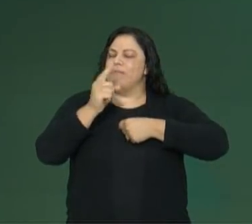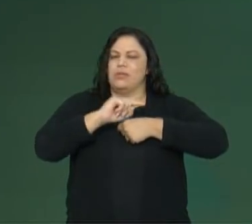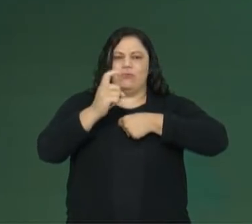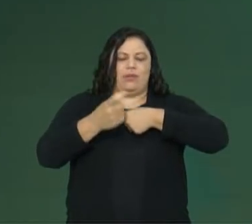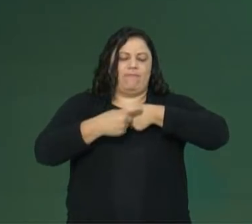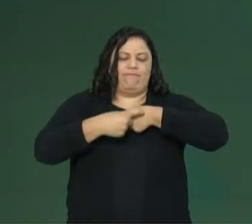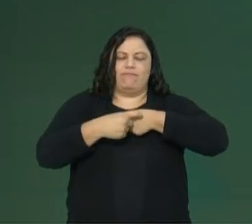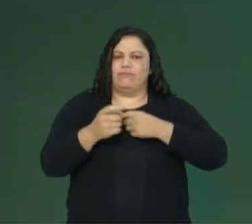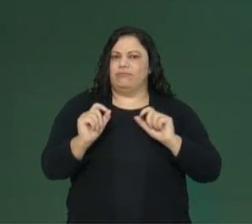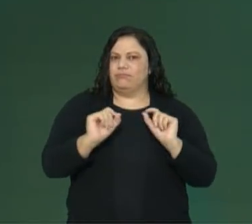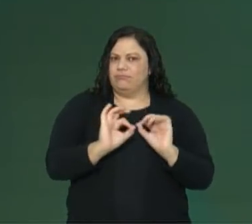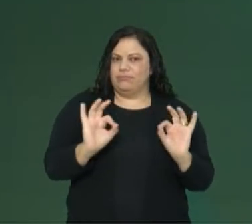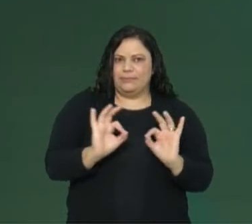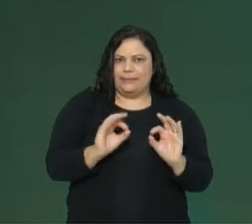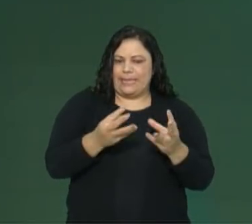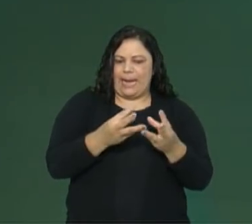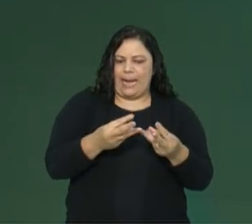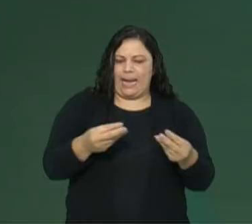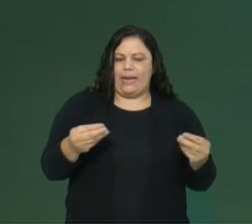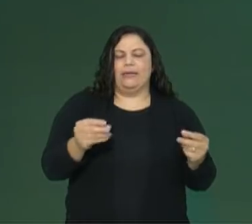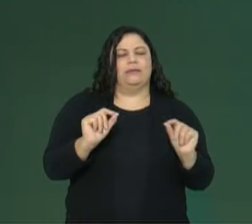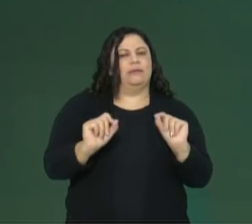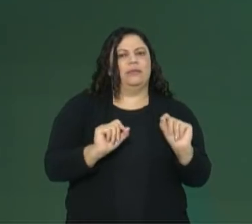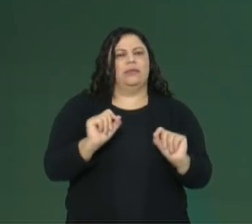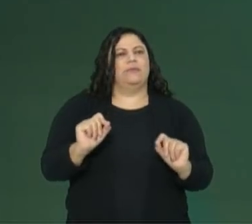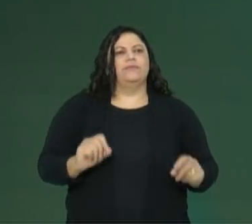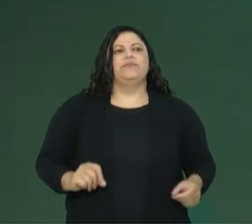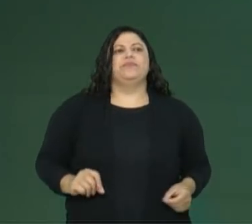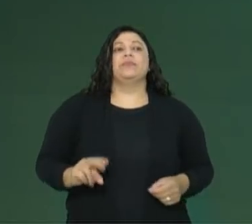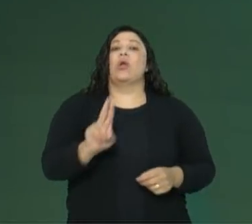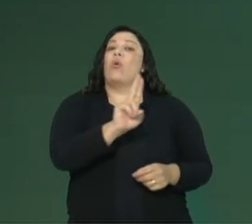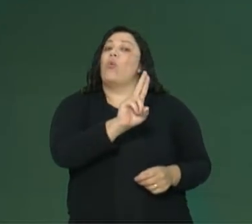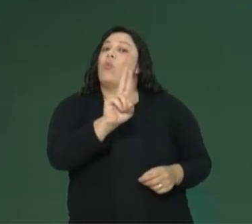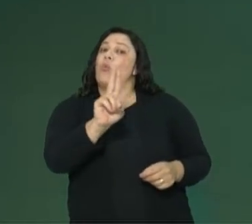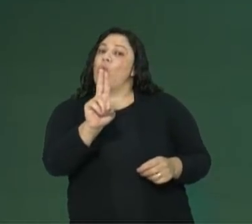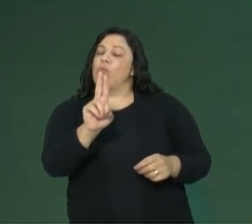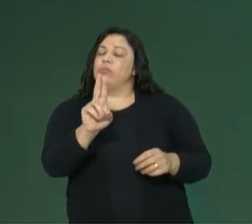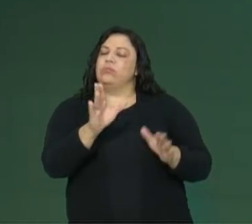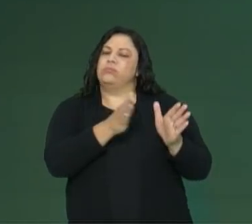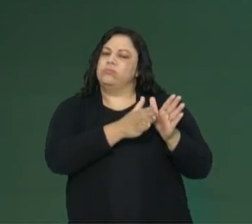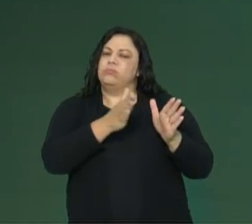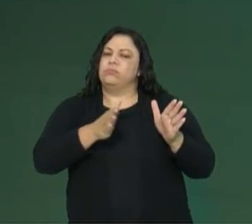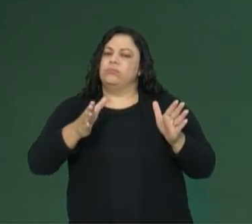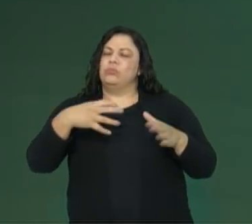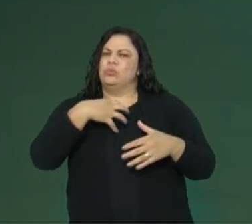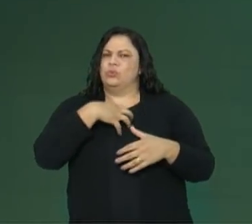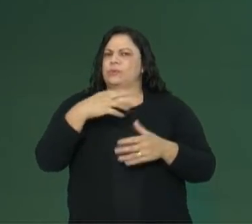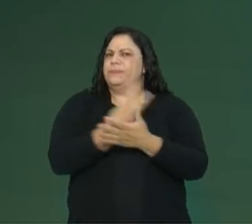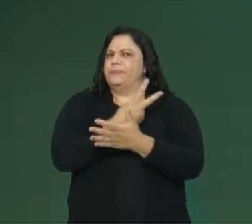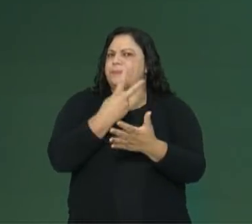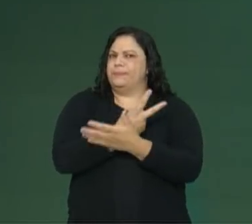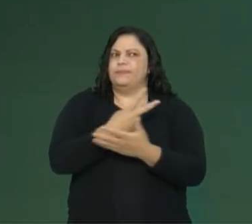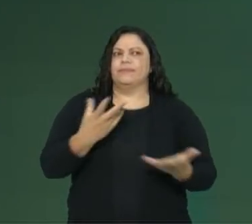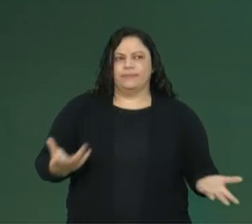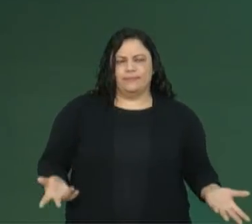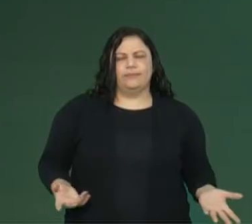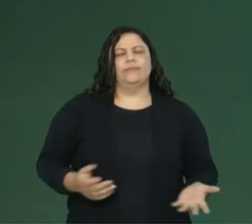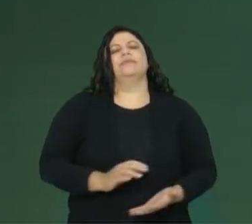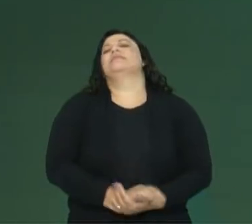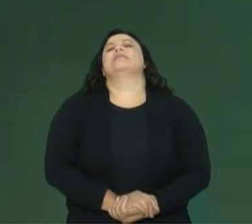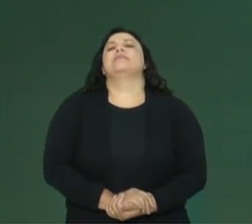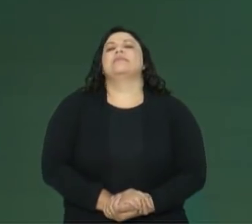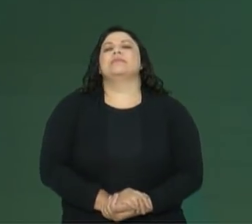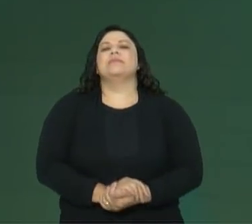larva. Aqui o nome está correto, mas o processo está errado. Combinado? Segue a aula